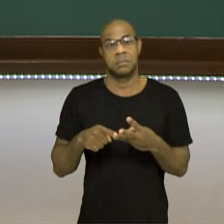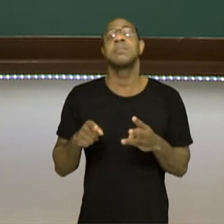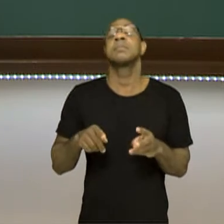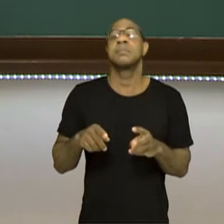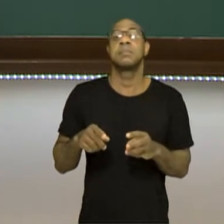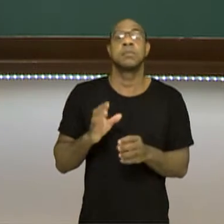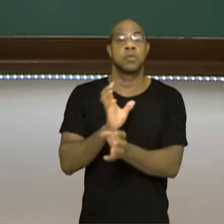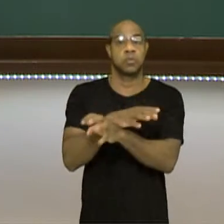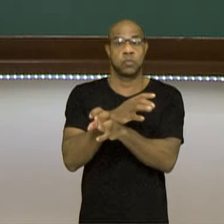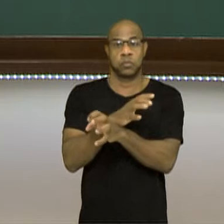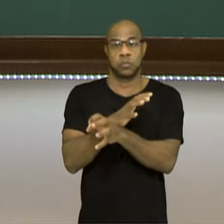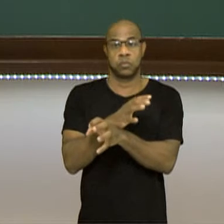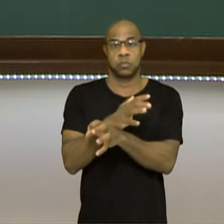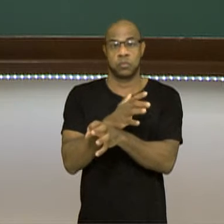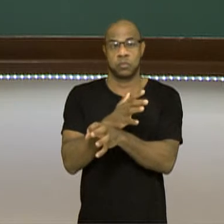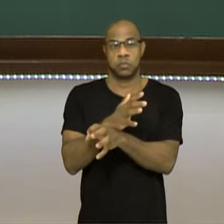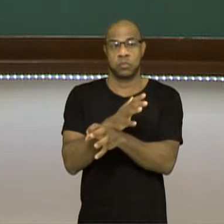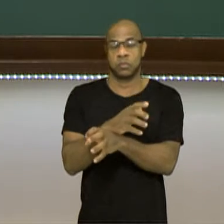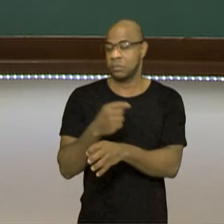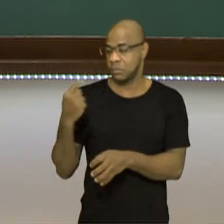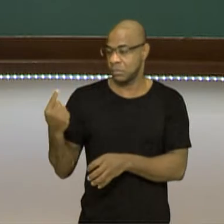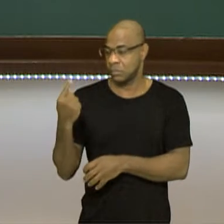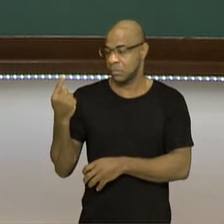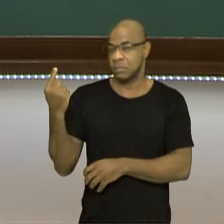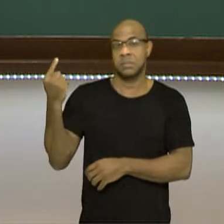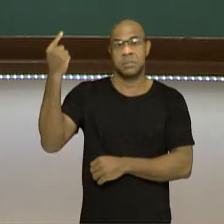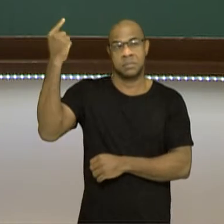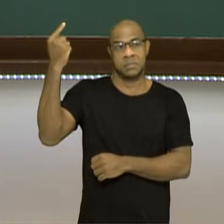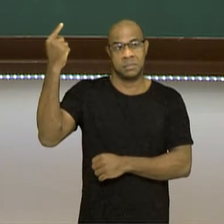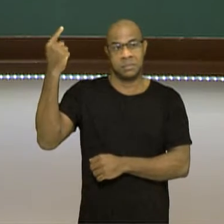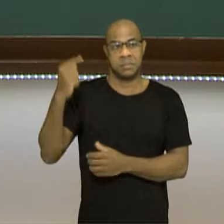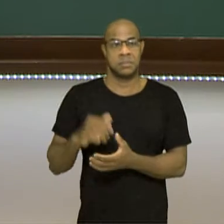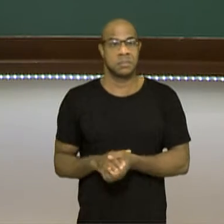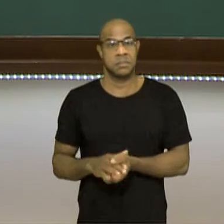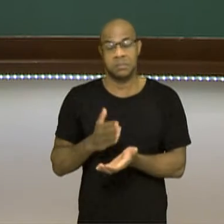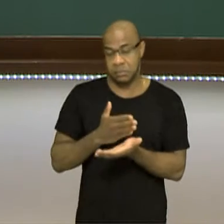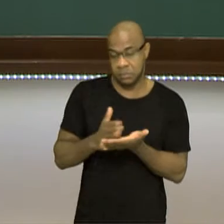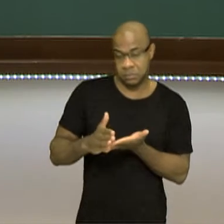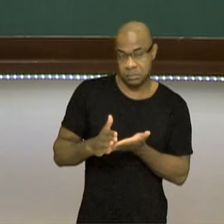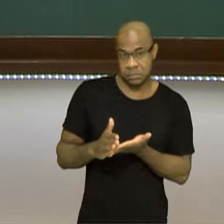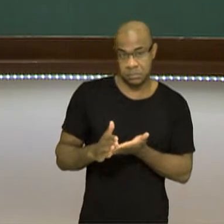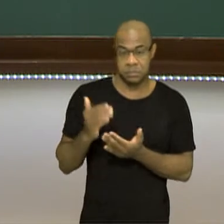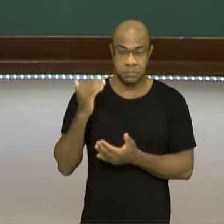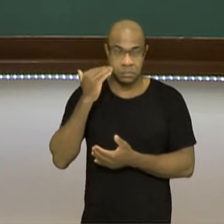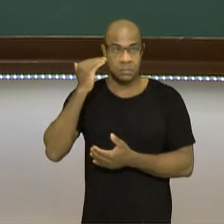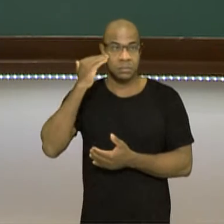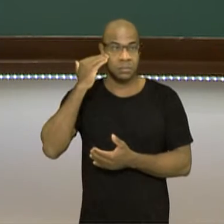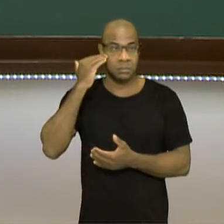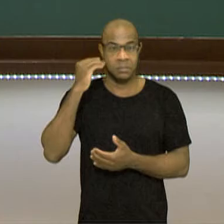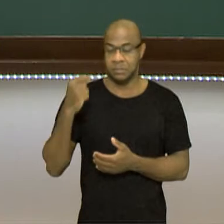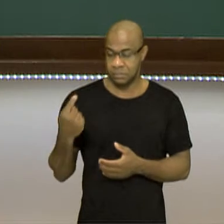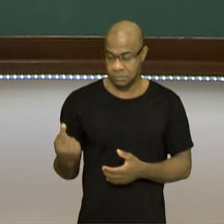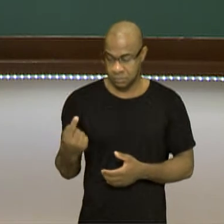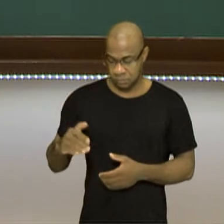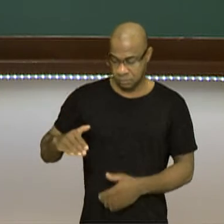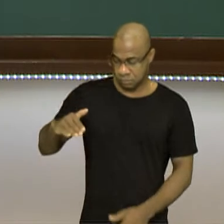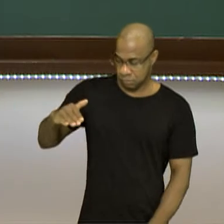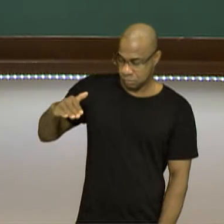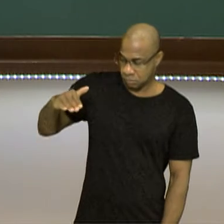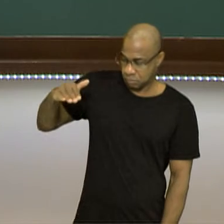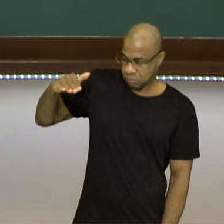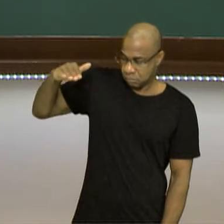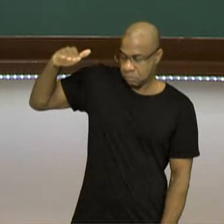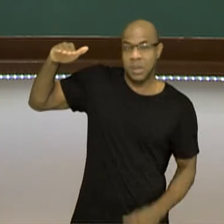óssea. Então tem muitos meninos, né, crianças que entrou na adolescência, dá aquela super esticada, cresce